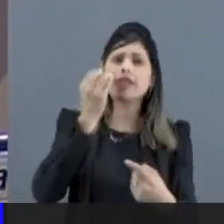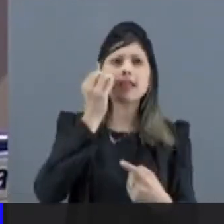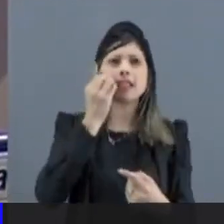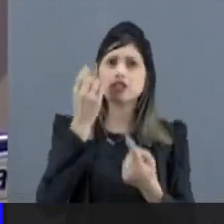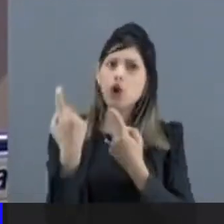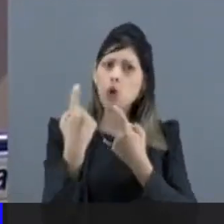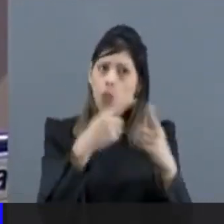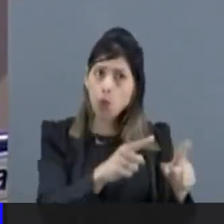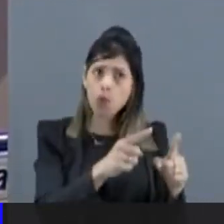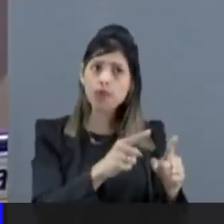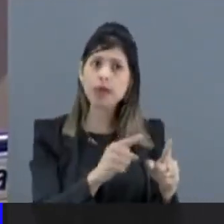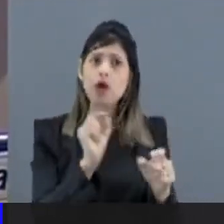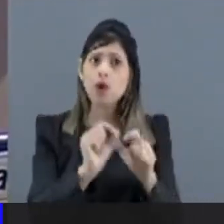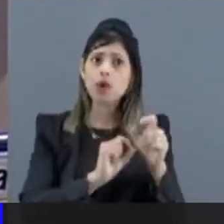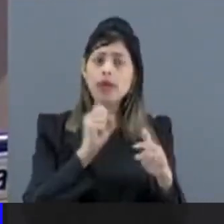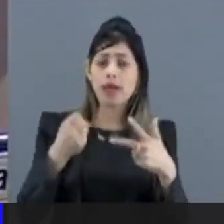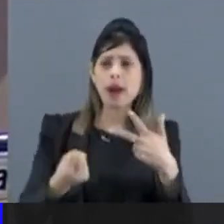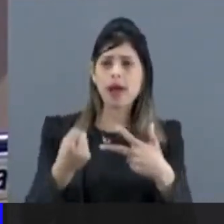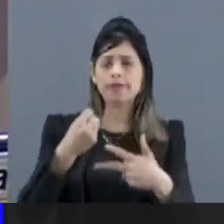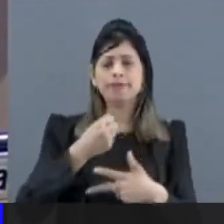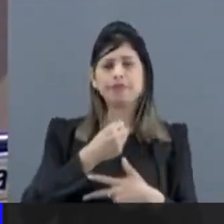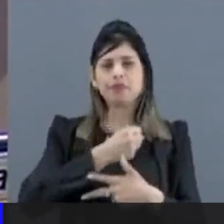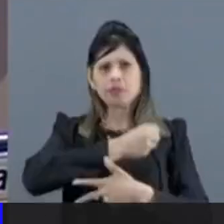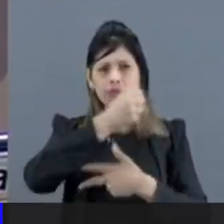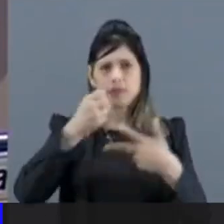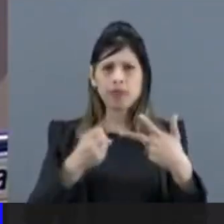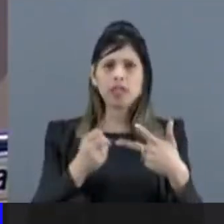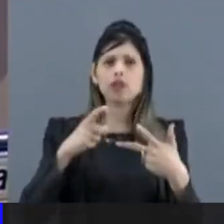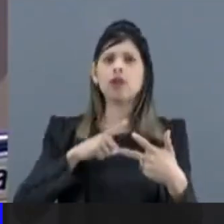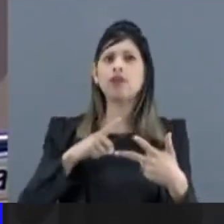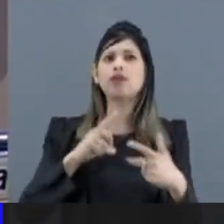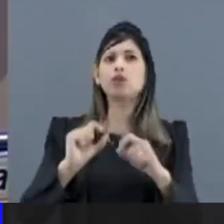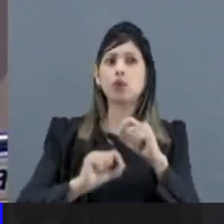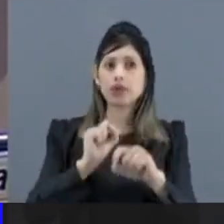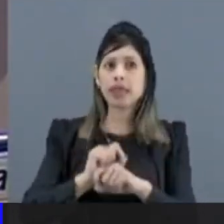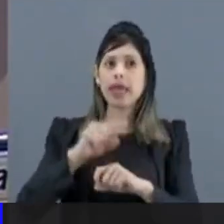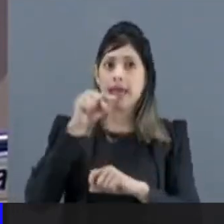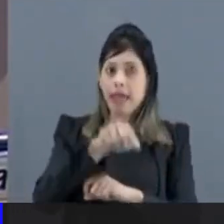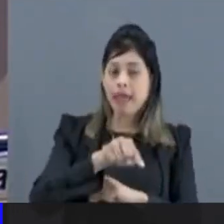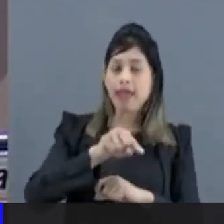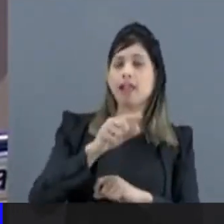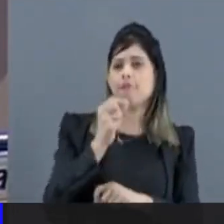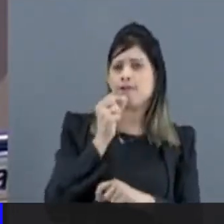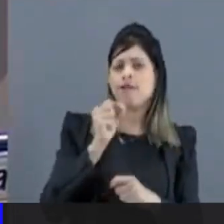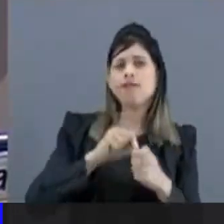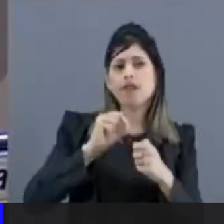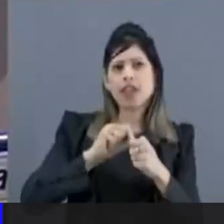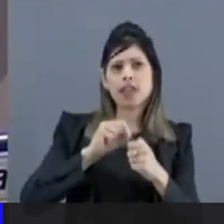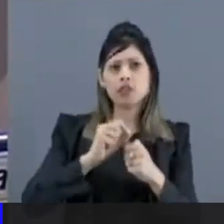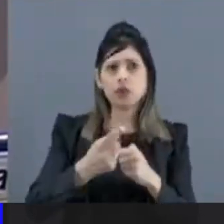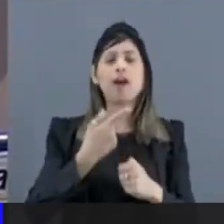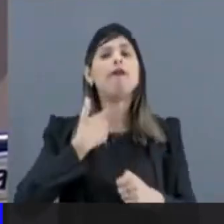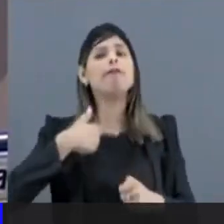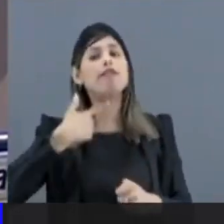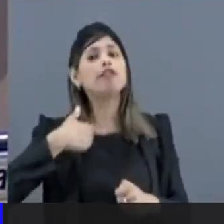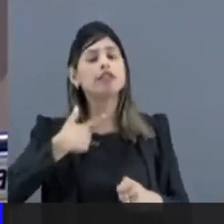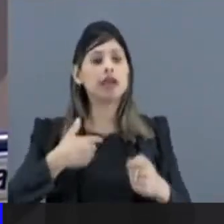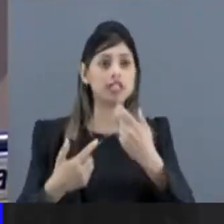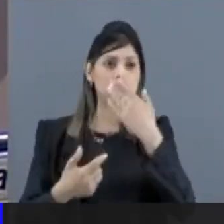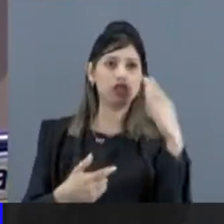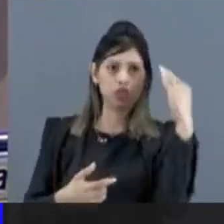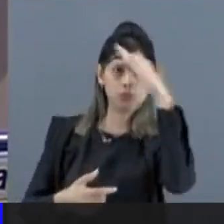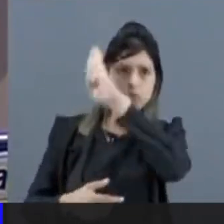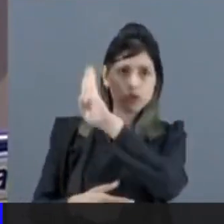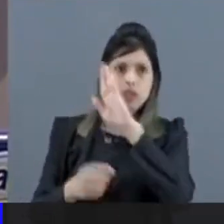violação ao prédio dos Três Poderes da República Anderson Torres aderiu subjetivamente a vontade de Jair benes bolsonaro na